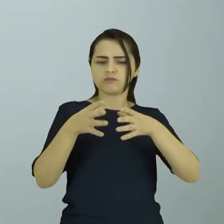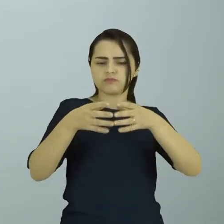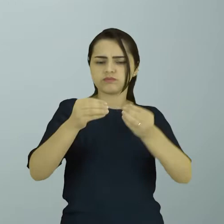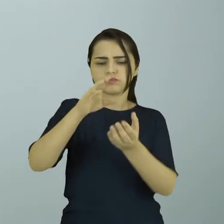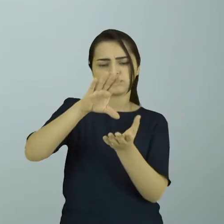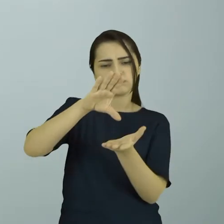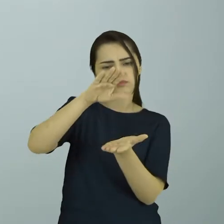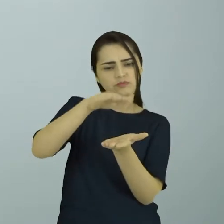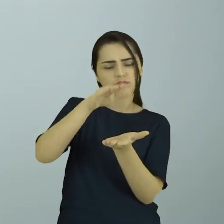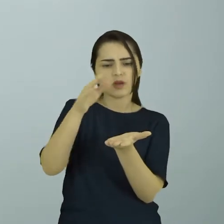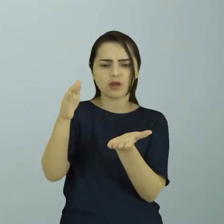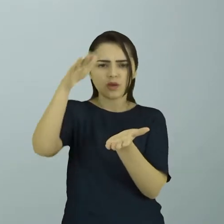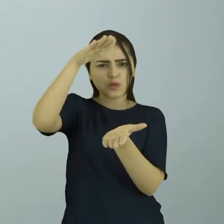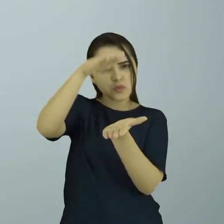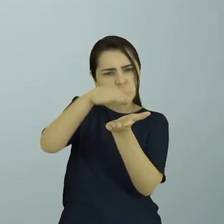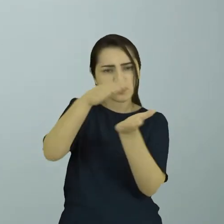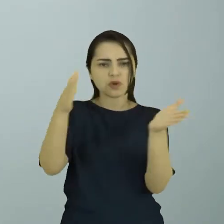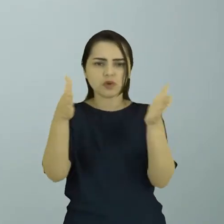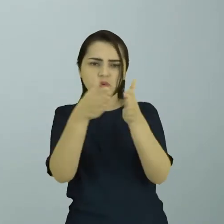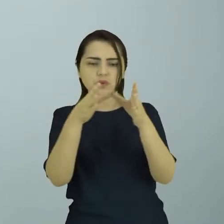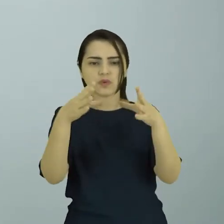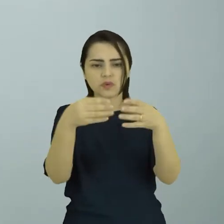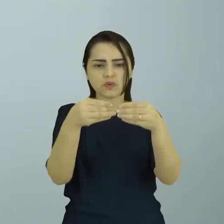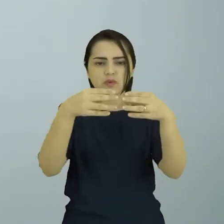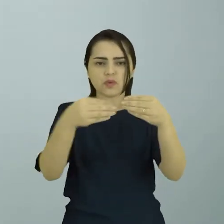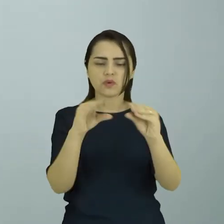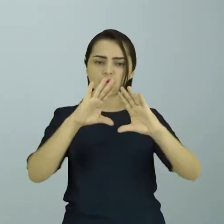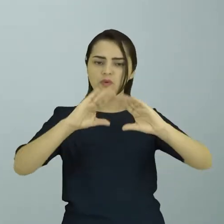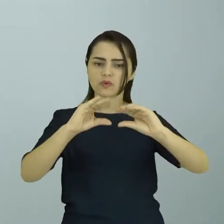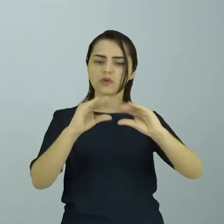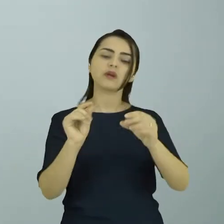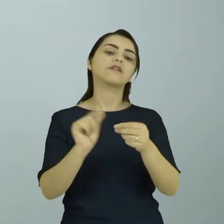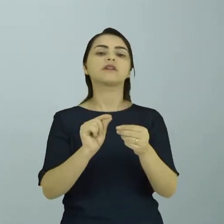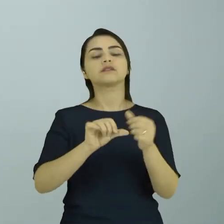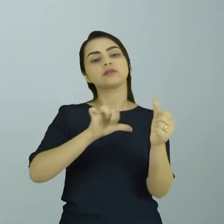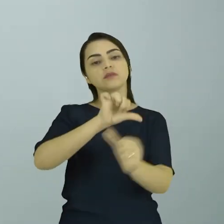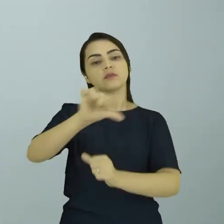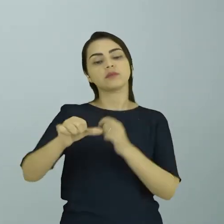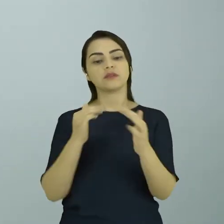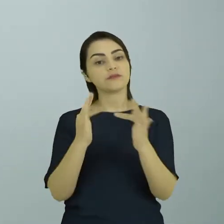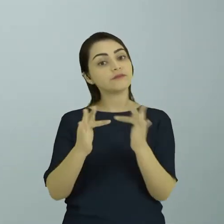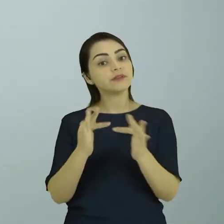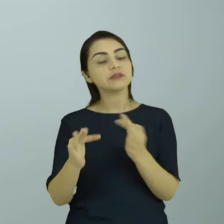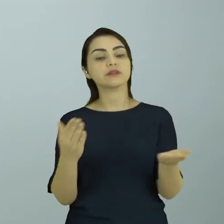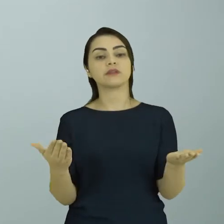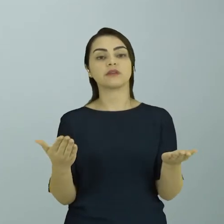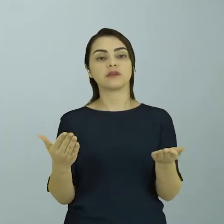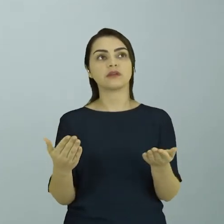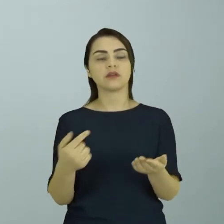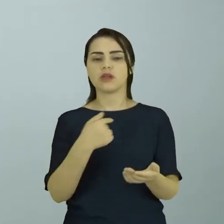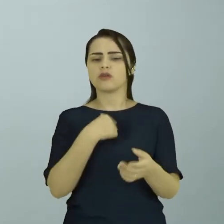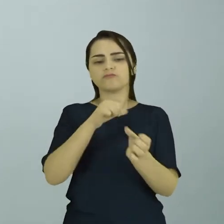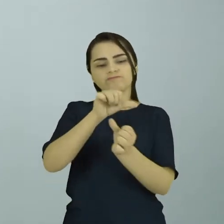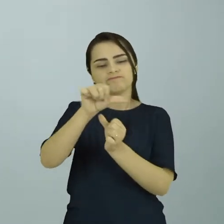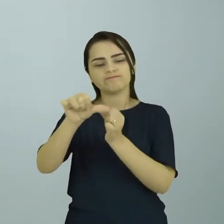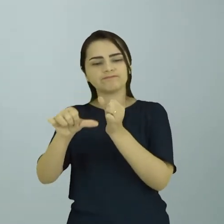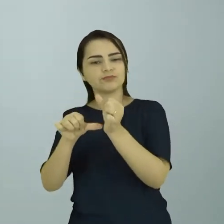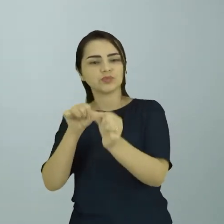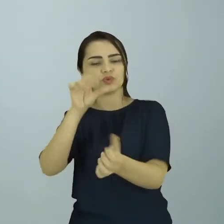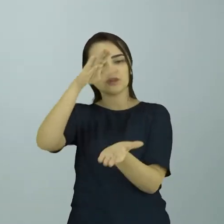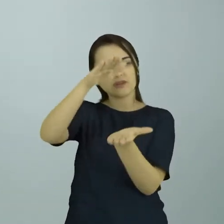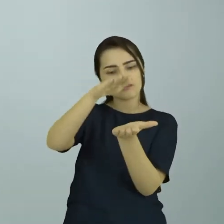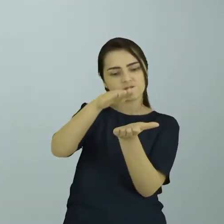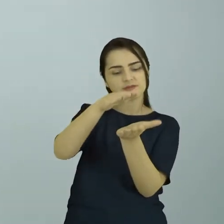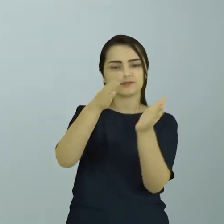ela, eu estou fazendo uma transformação física. Ou seja, eu modifiquei o formato